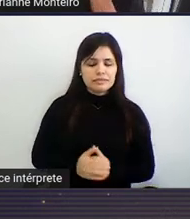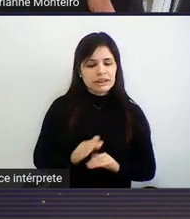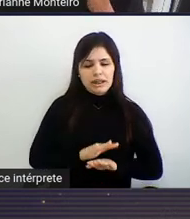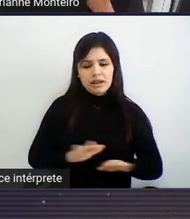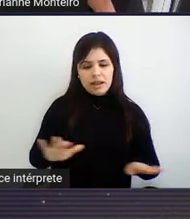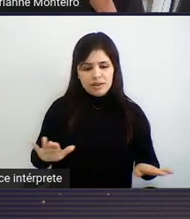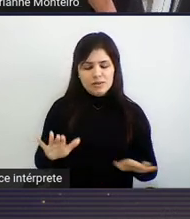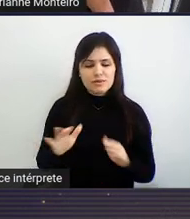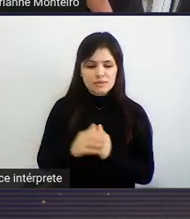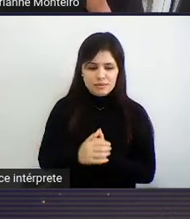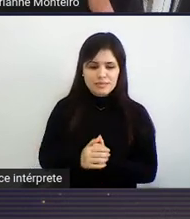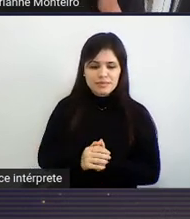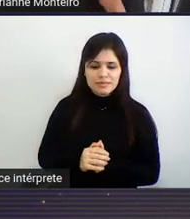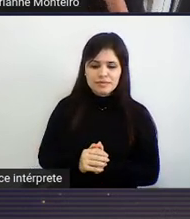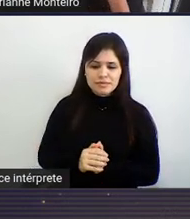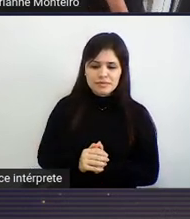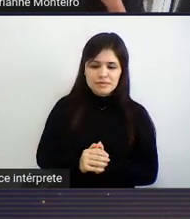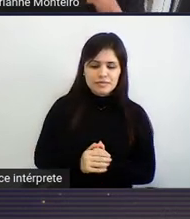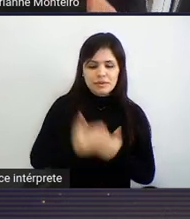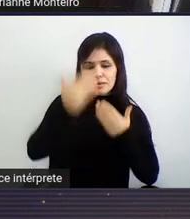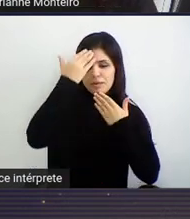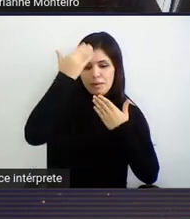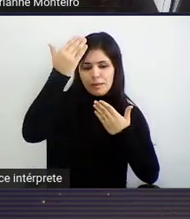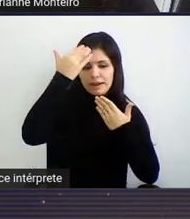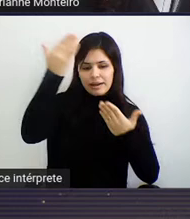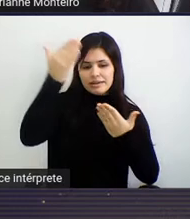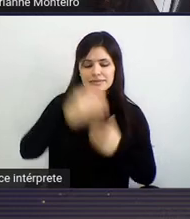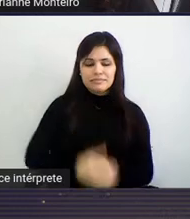tinha para o tempo. Muito obrigada.